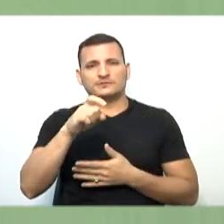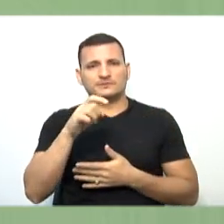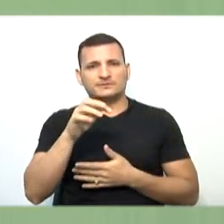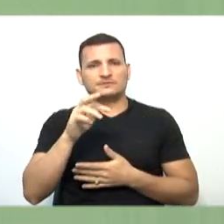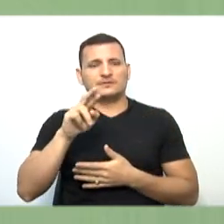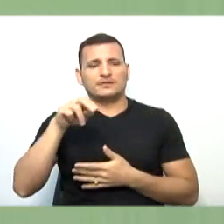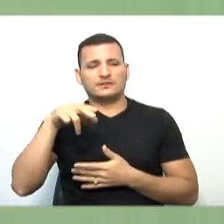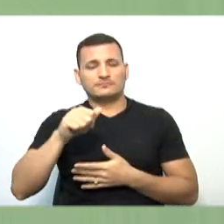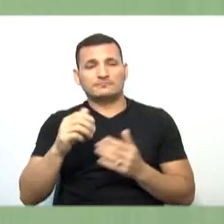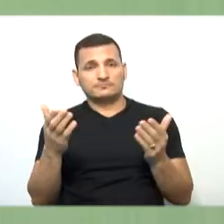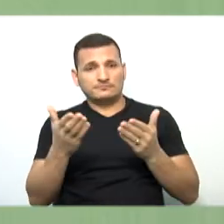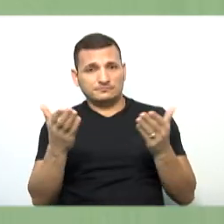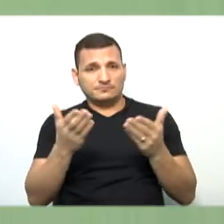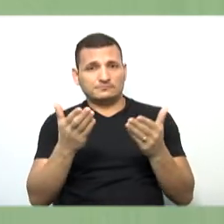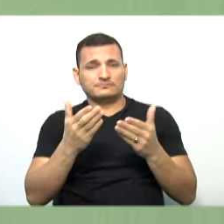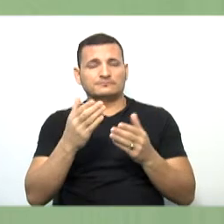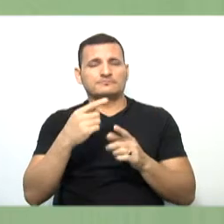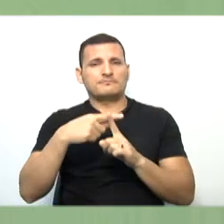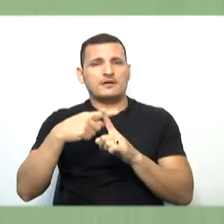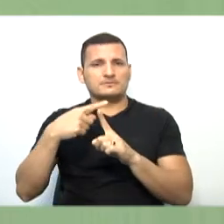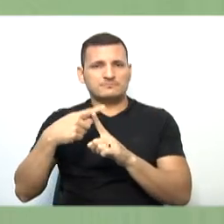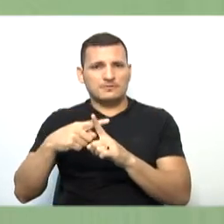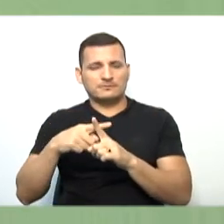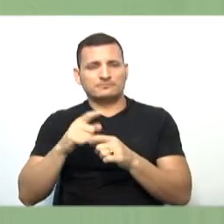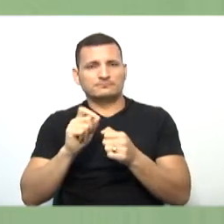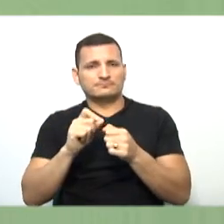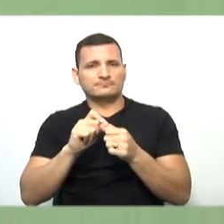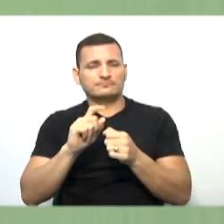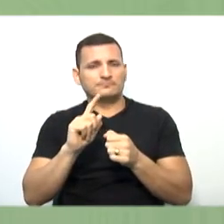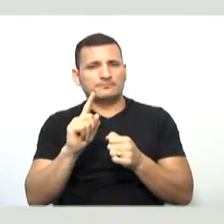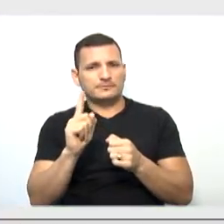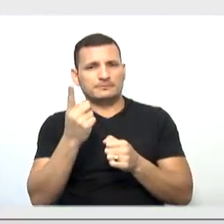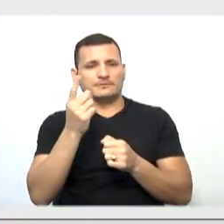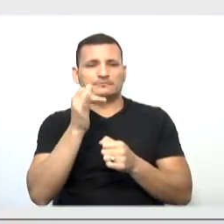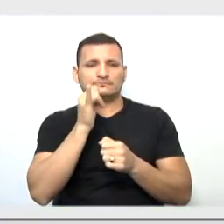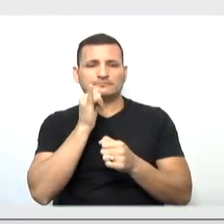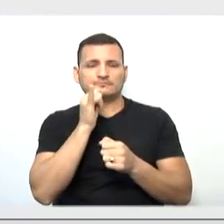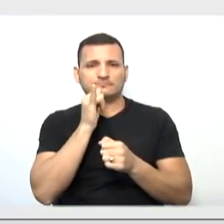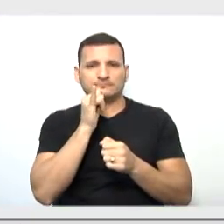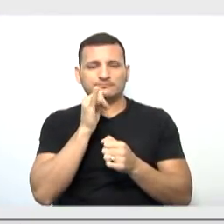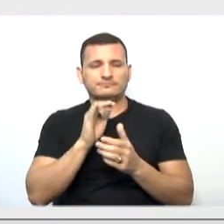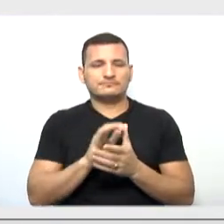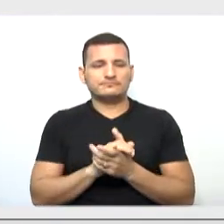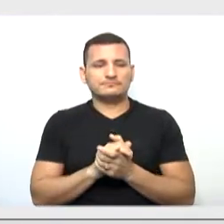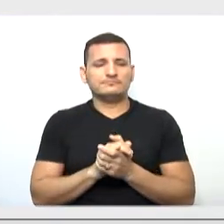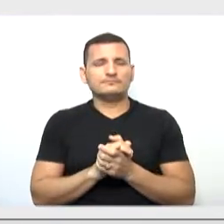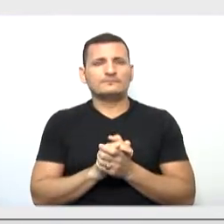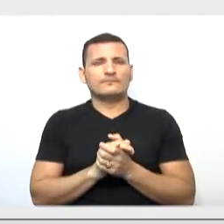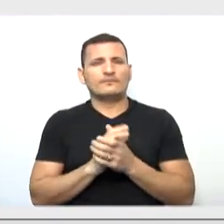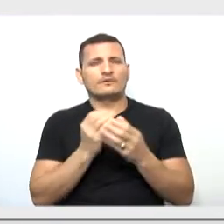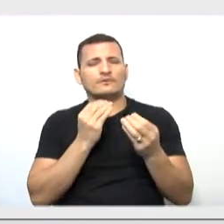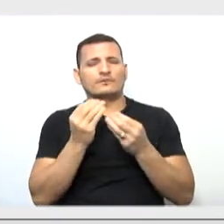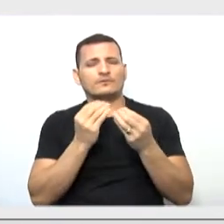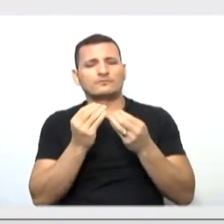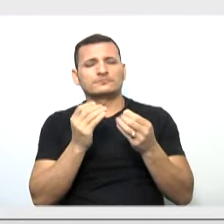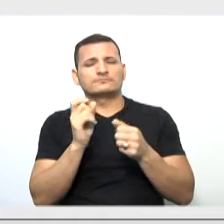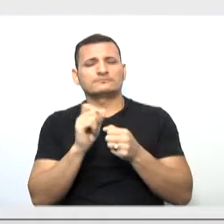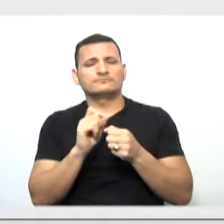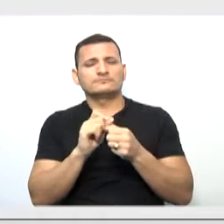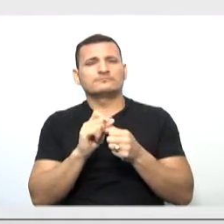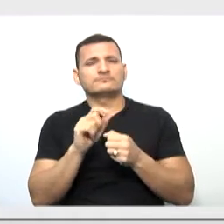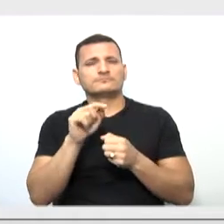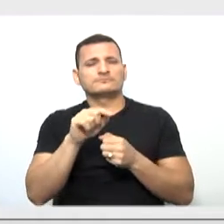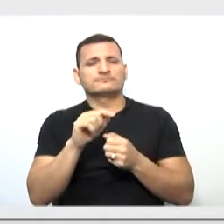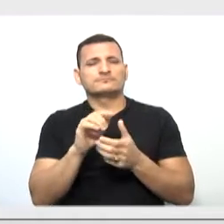Notepad++, que eu vou fazer o nosso primeiro exemplo aqui, Professora, como é que você faz isso aqui, ó? Fica